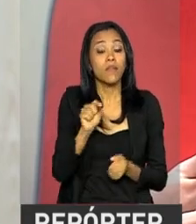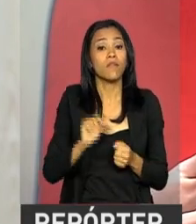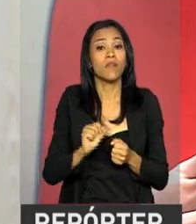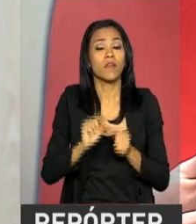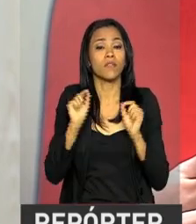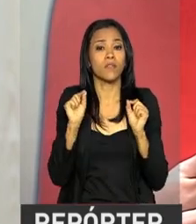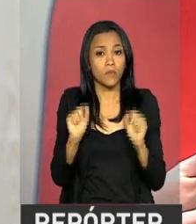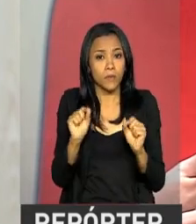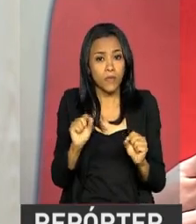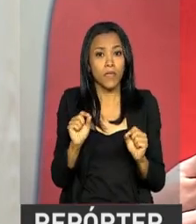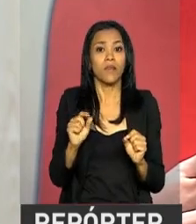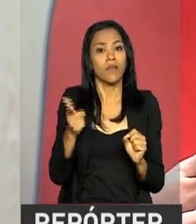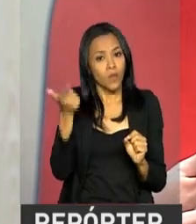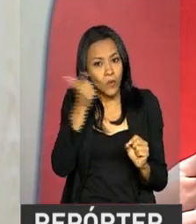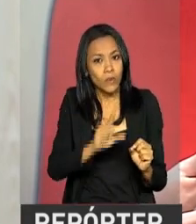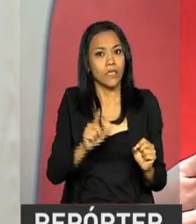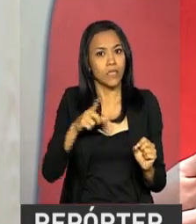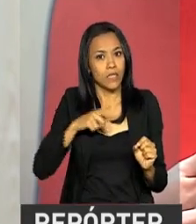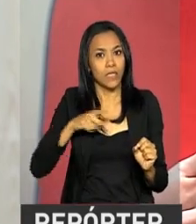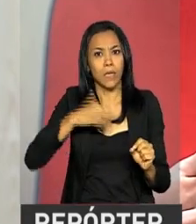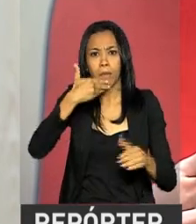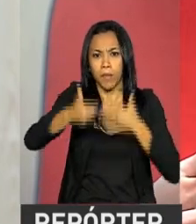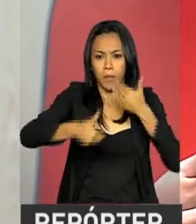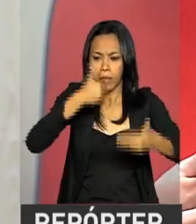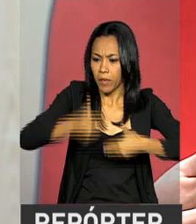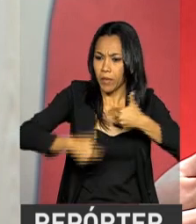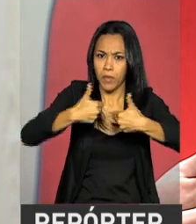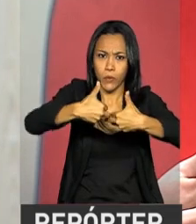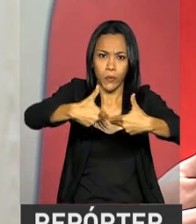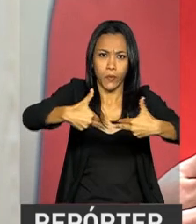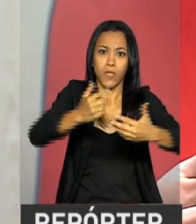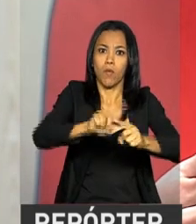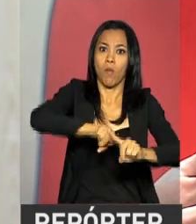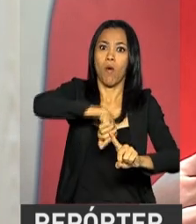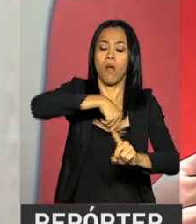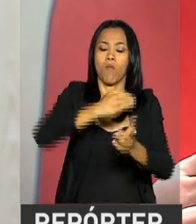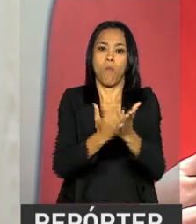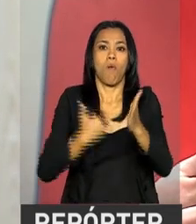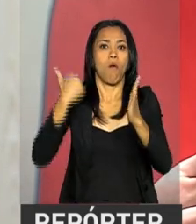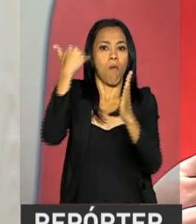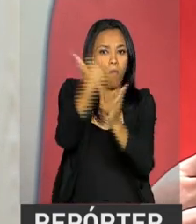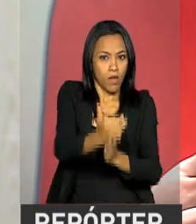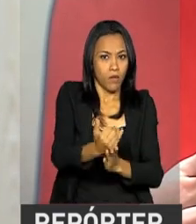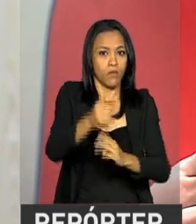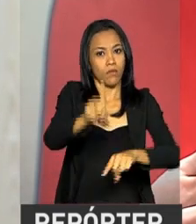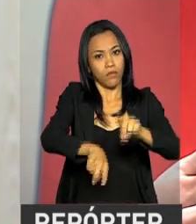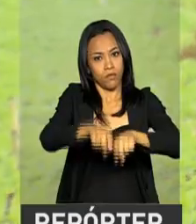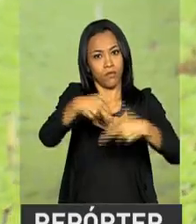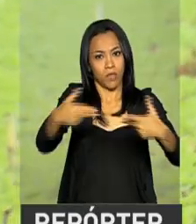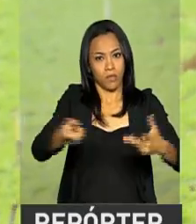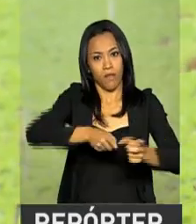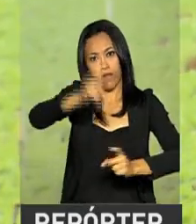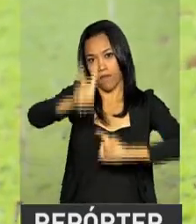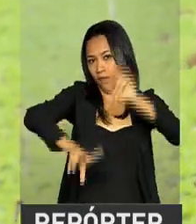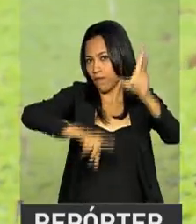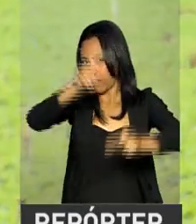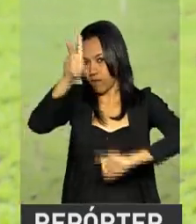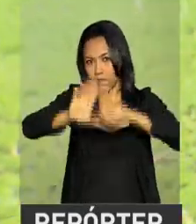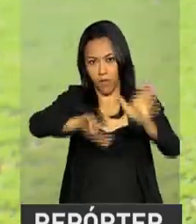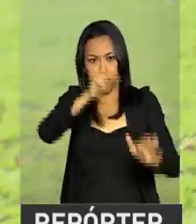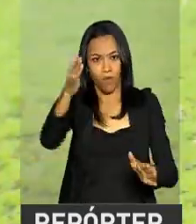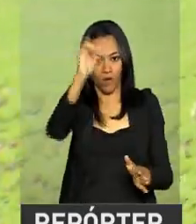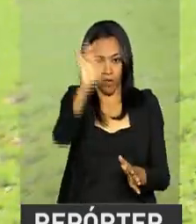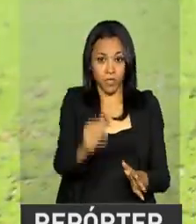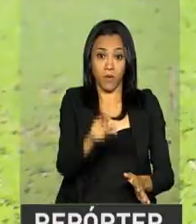faz então com que se tenha uma demanda maior e, por consequência, um aumento também maior das nossas importações. Esse exportador